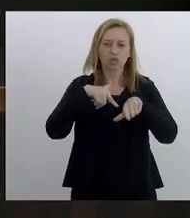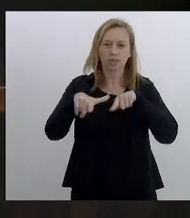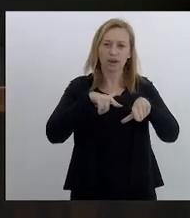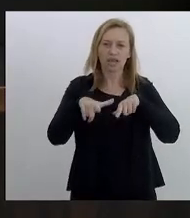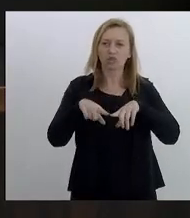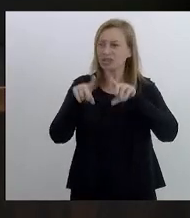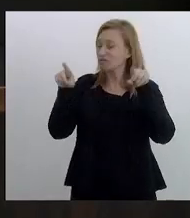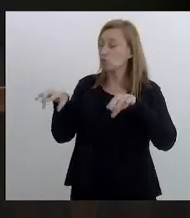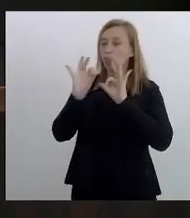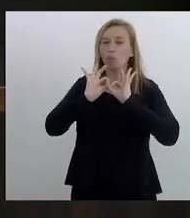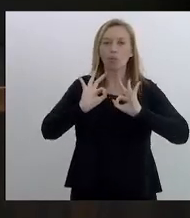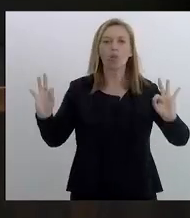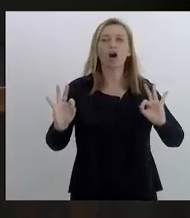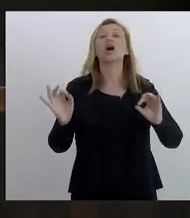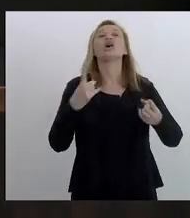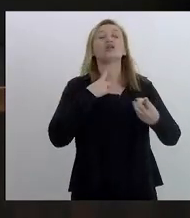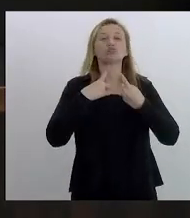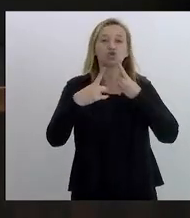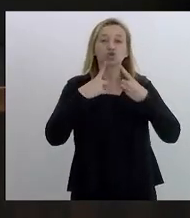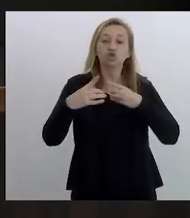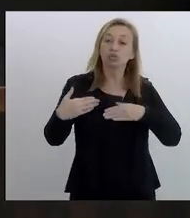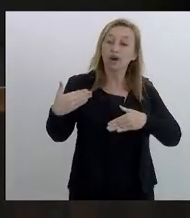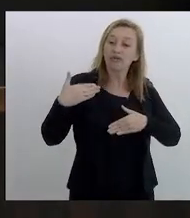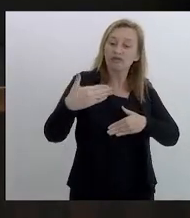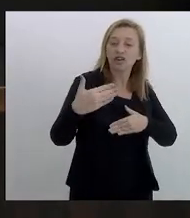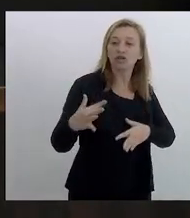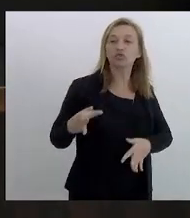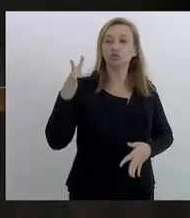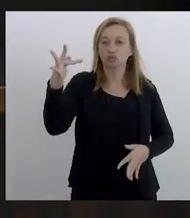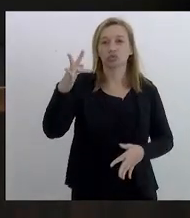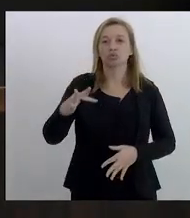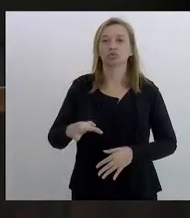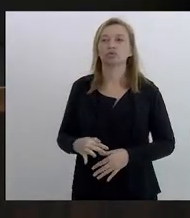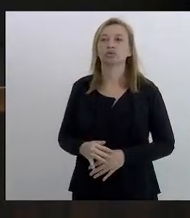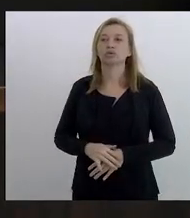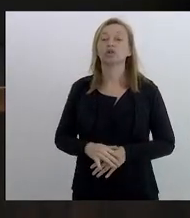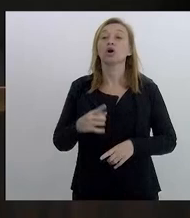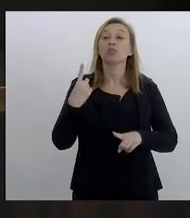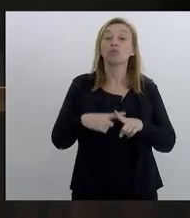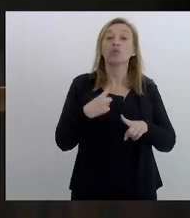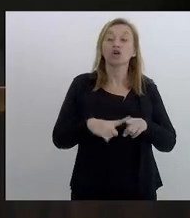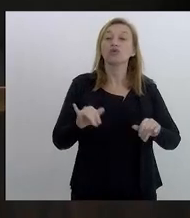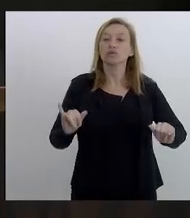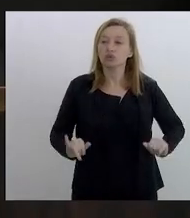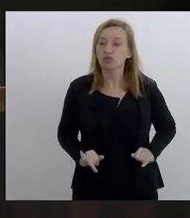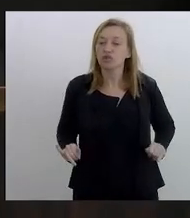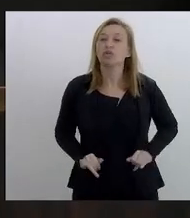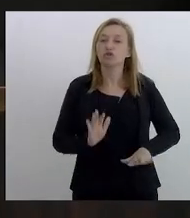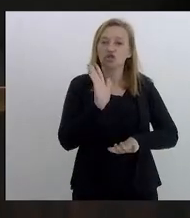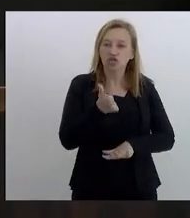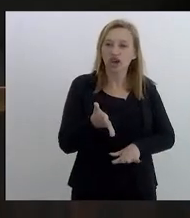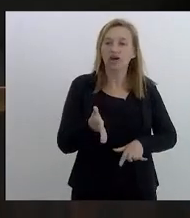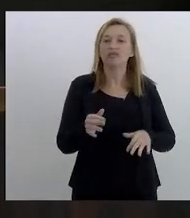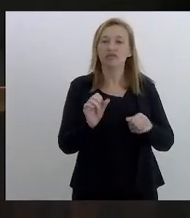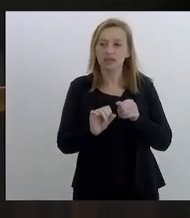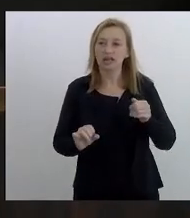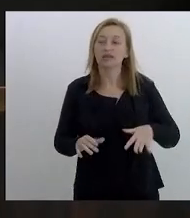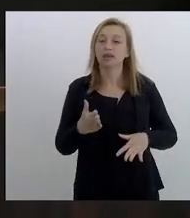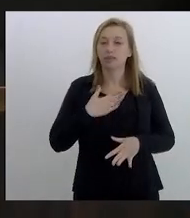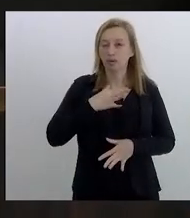servidor. Vamos discutir para frente, para o futuro. Porque o sacrifício já foi feito, na minha